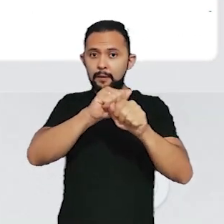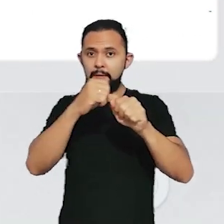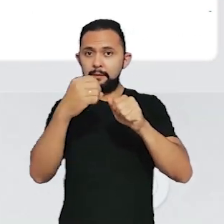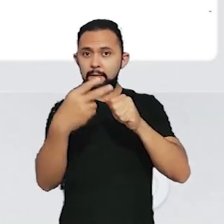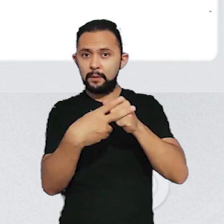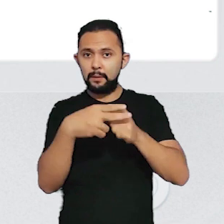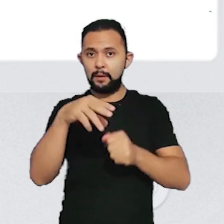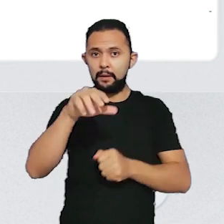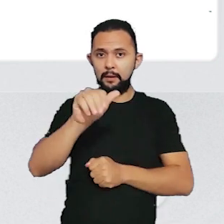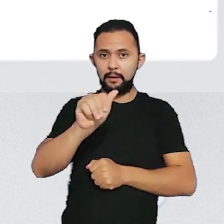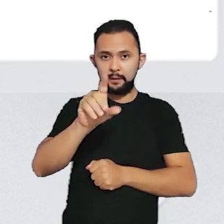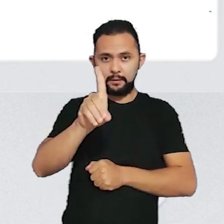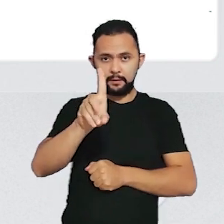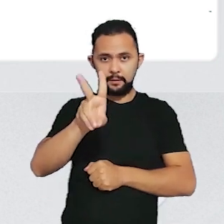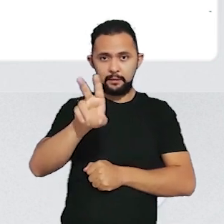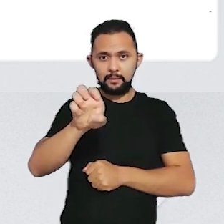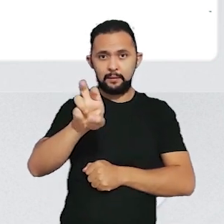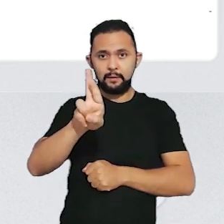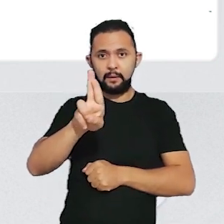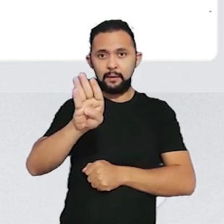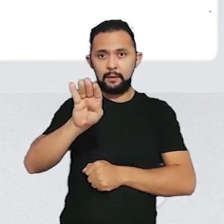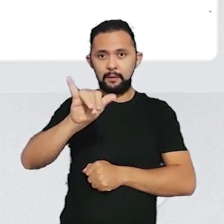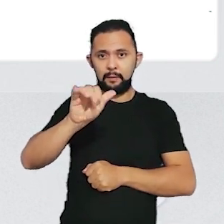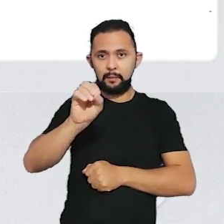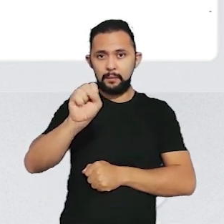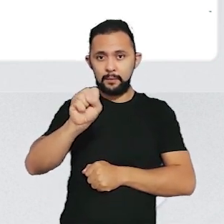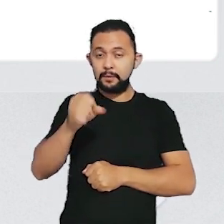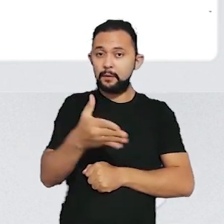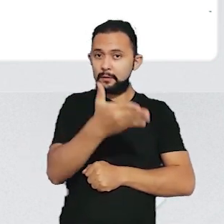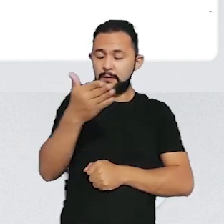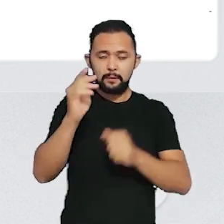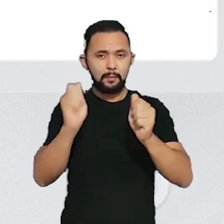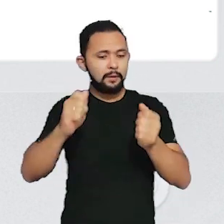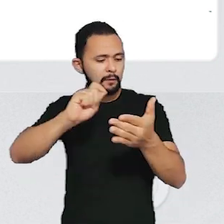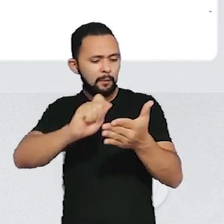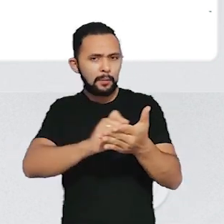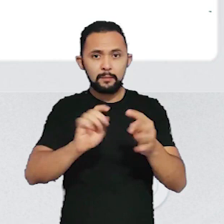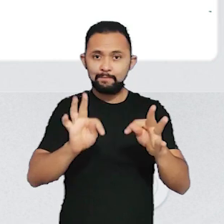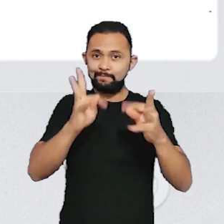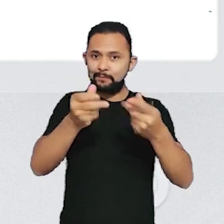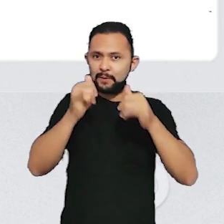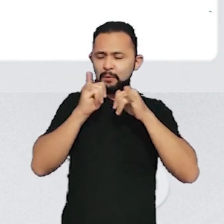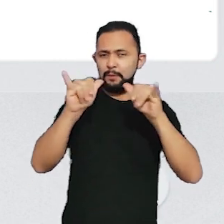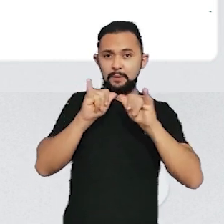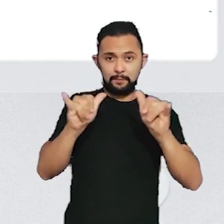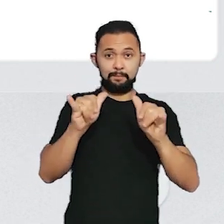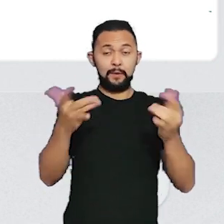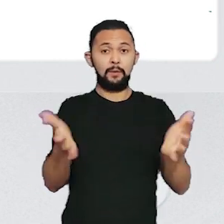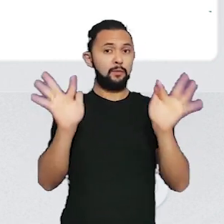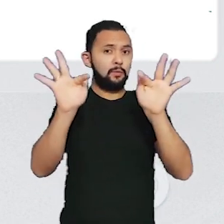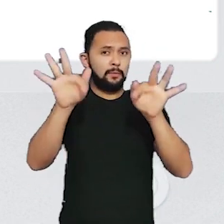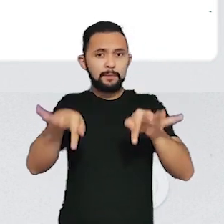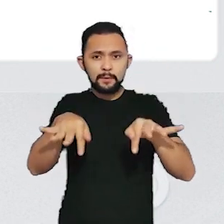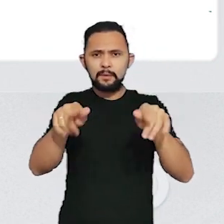seu material, anotem todas as informações que aqui forem passadas, que vai ser de grande importância para você. Ao término desta